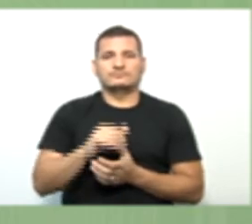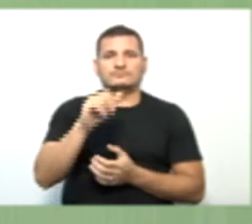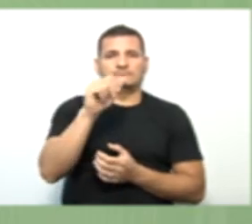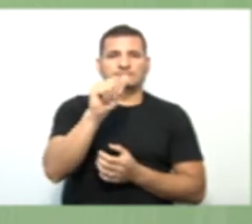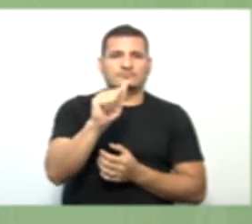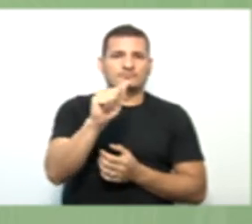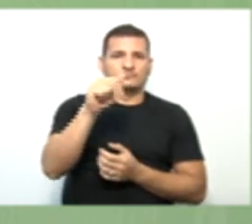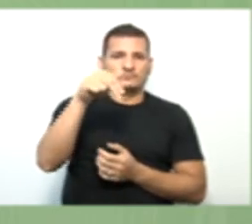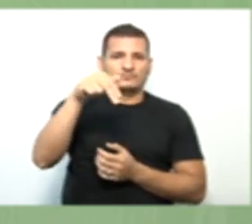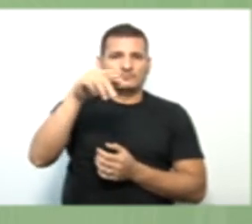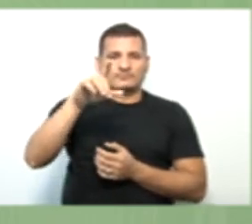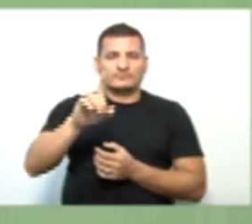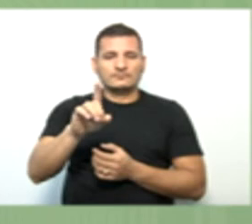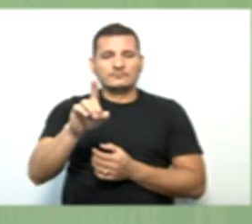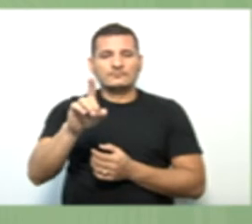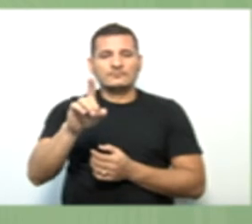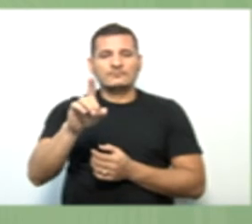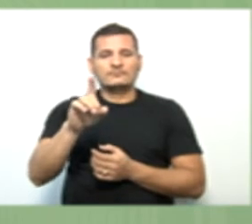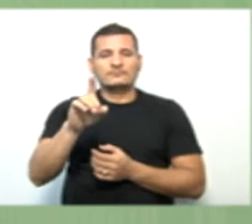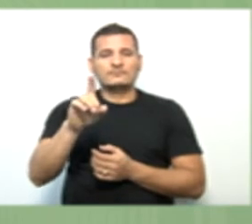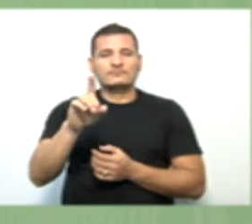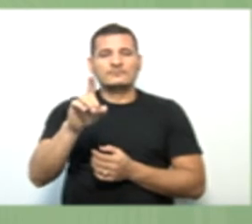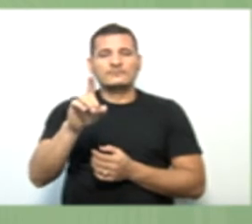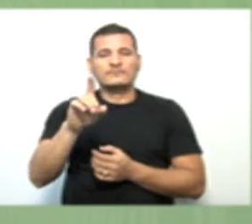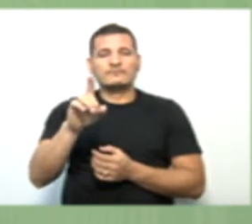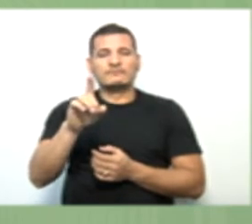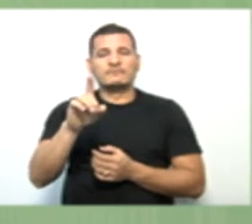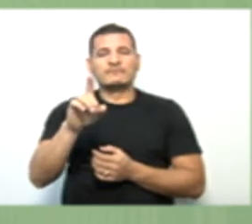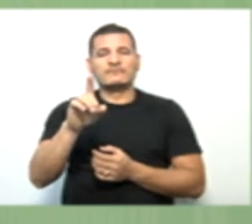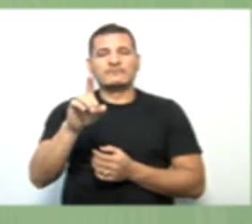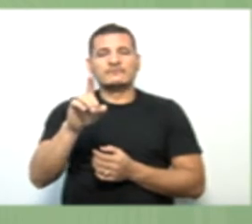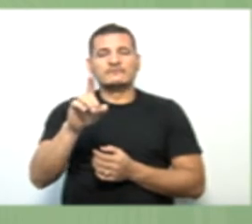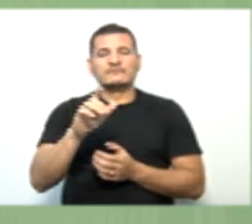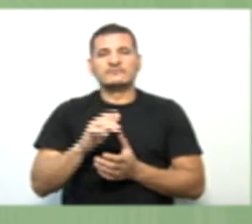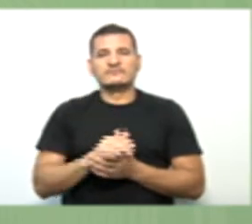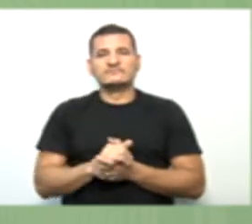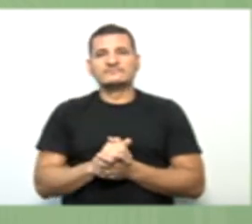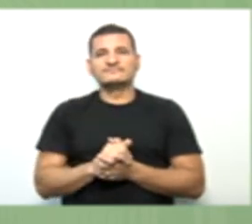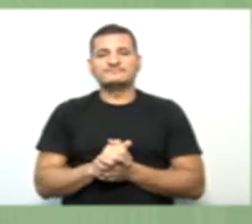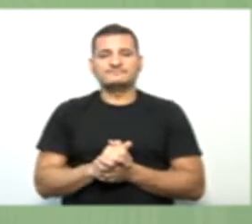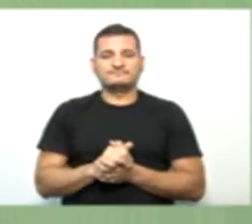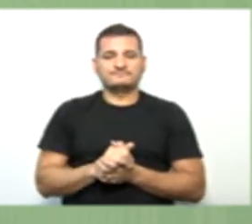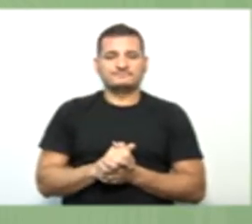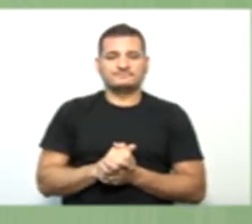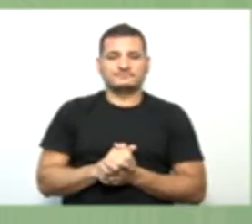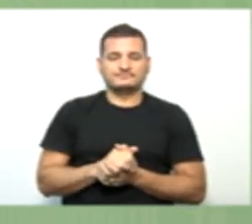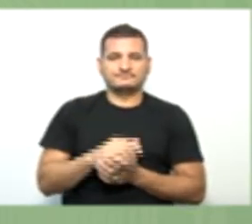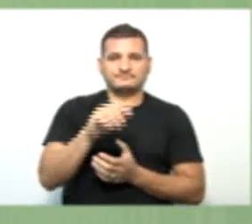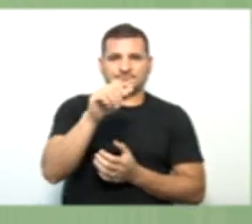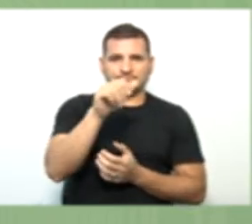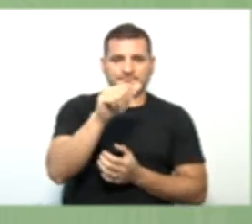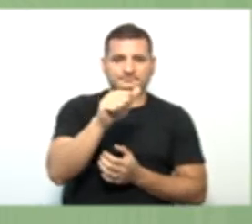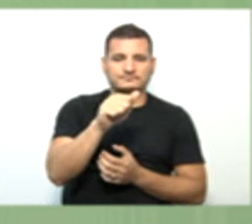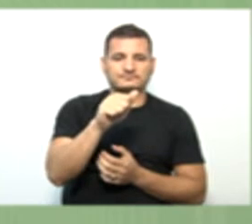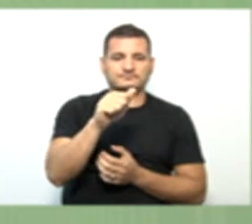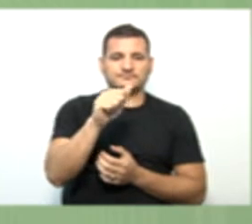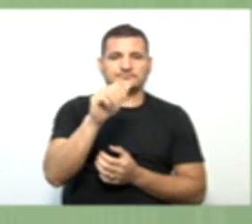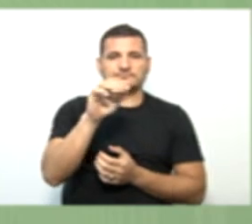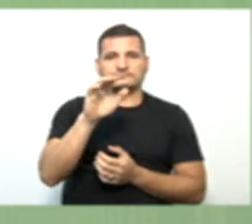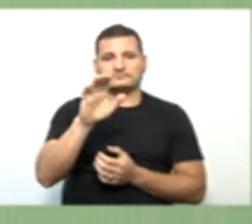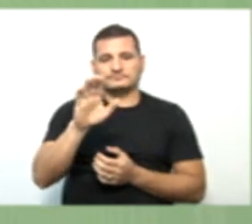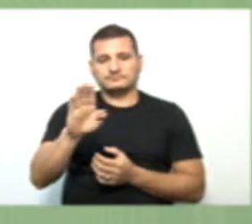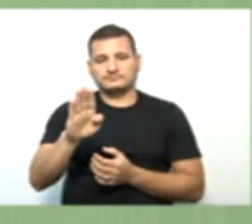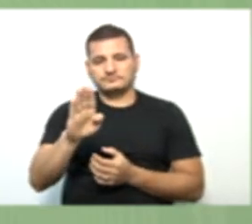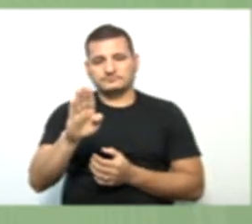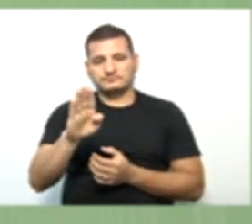AND. O operador AND, ele, quando opera sobre duas expressões A e B, ele vai retornar verdadeiro somente quando